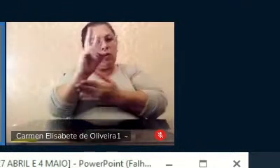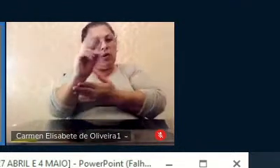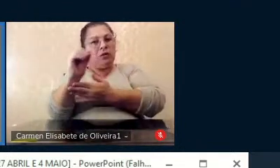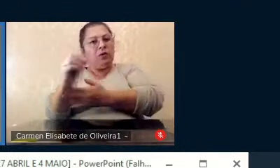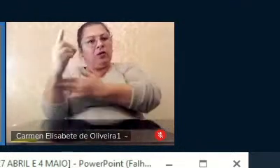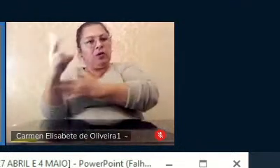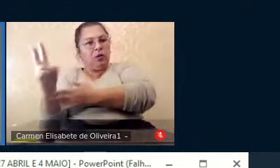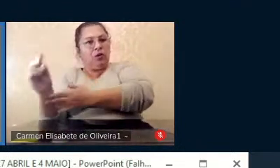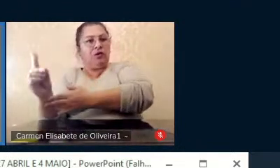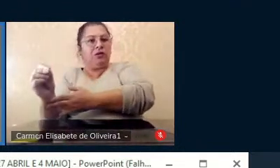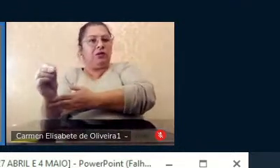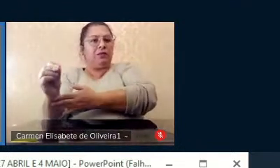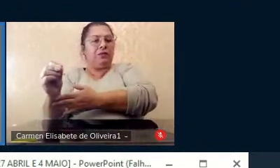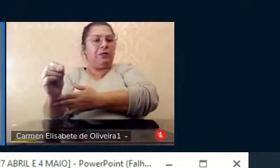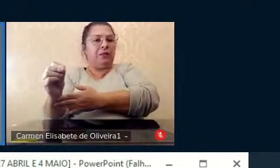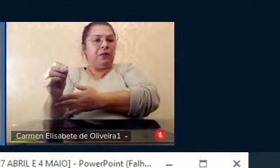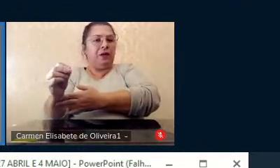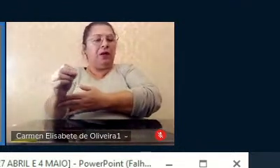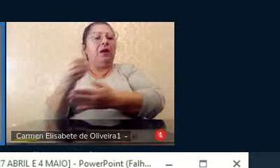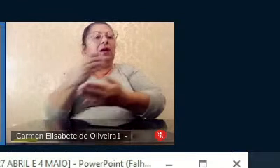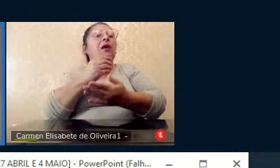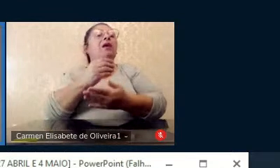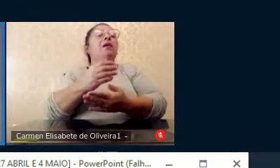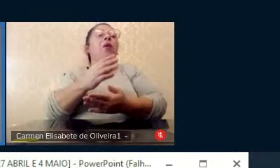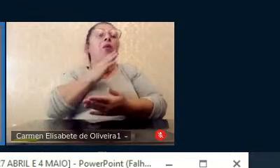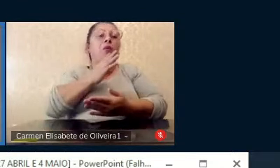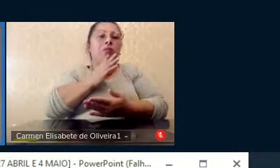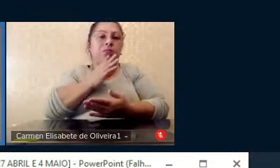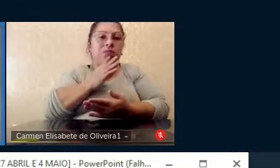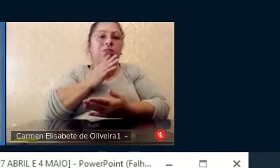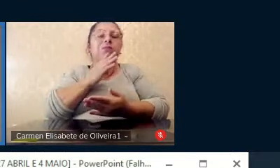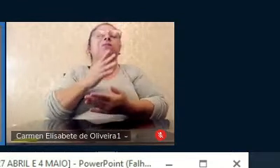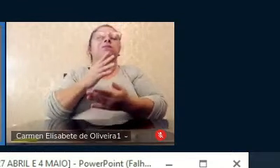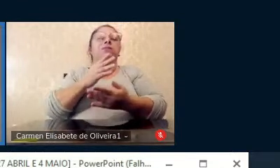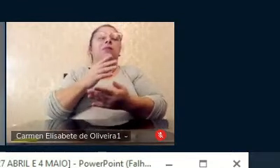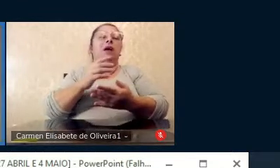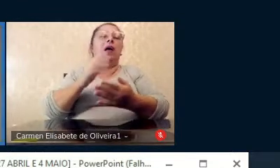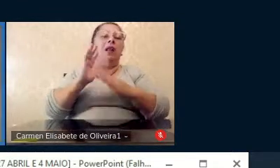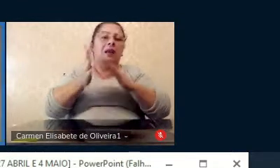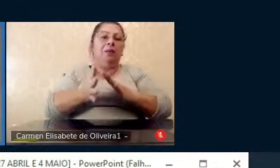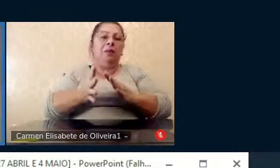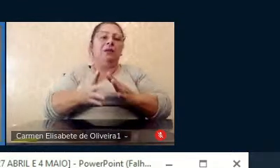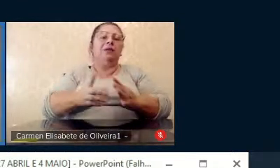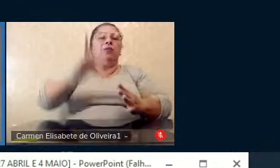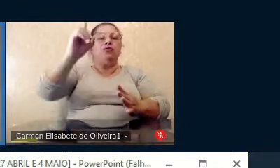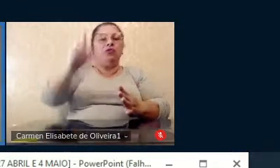que reconheceu a língua brasileira de sinais, a Libras.